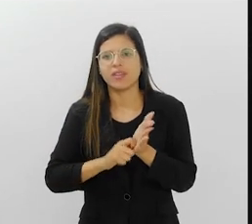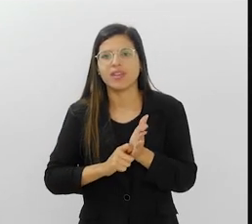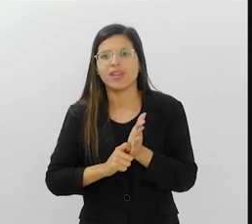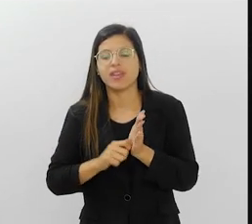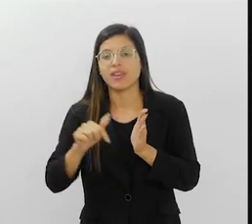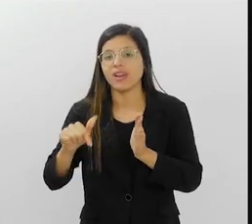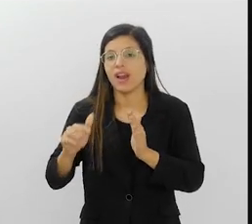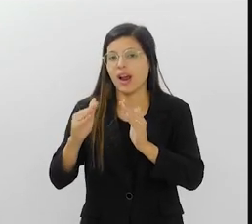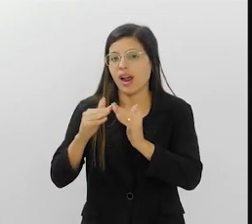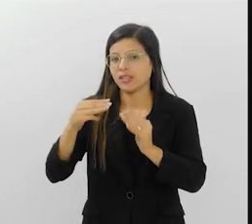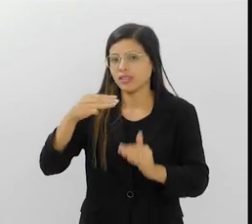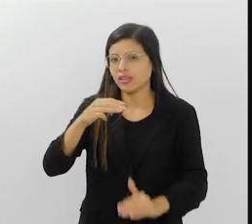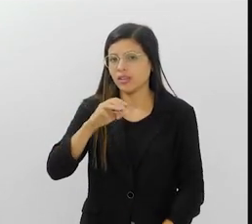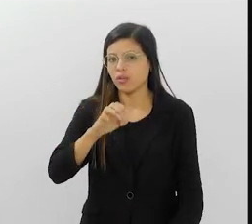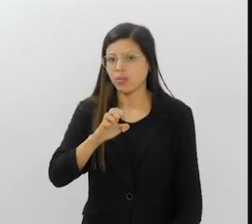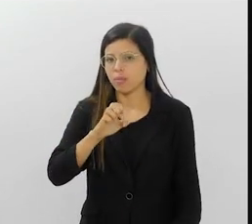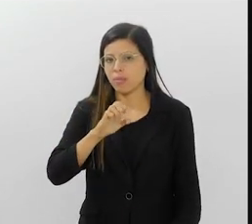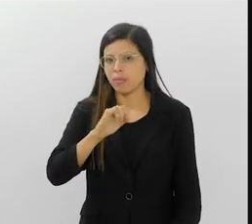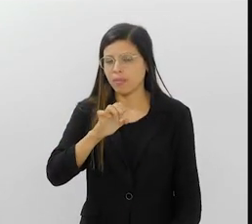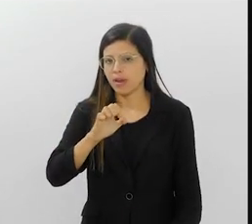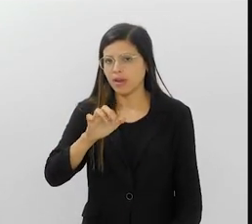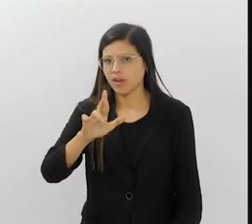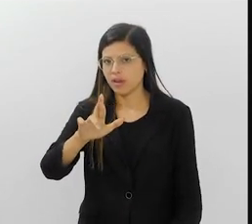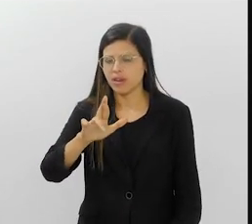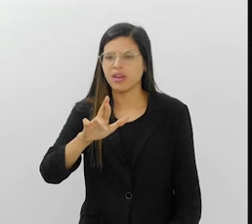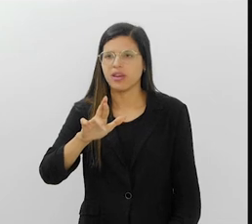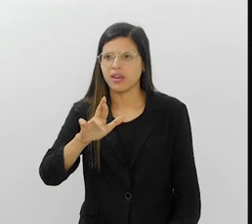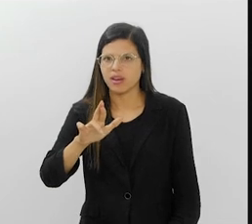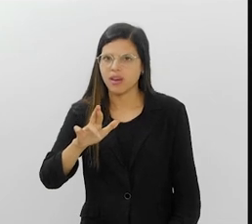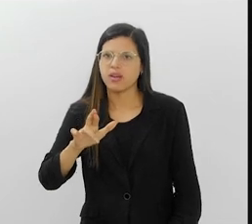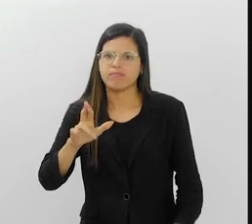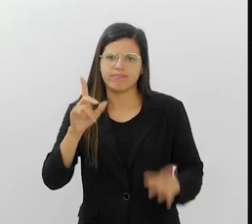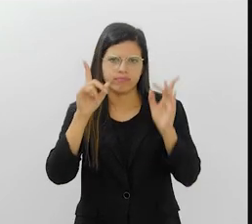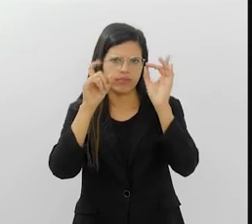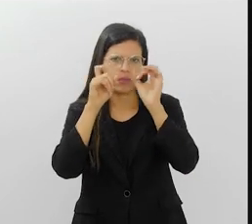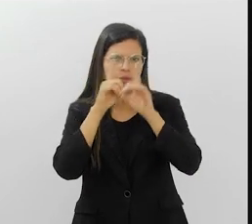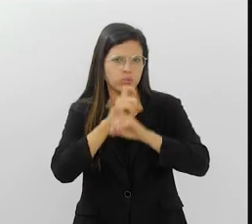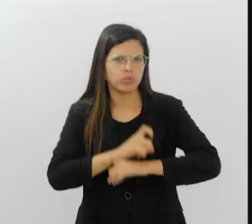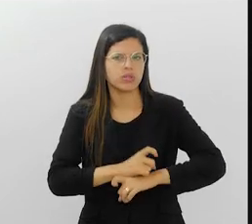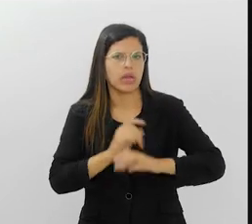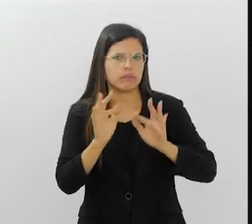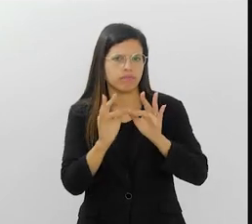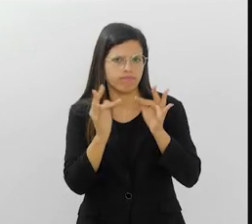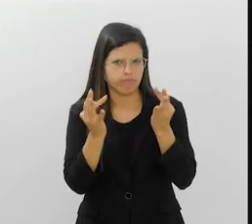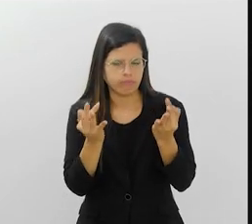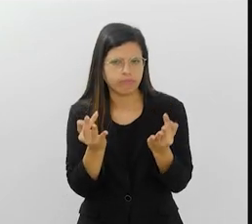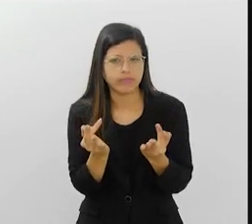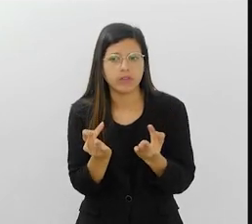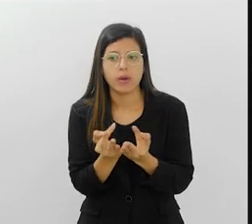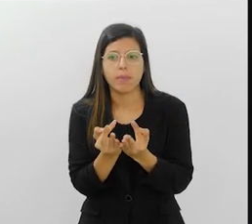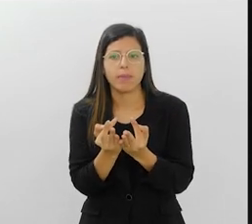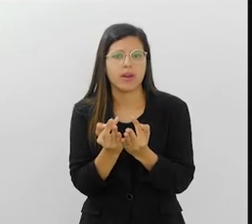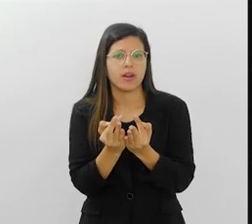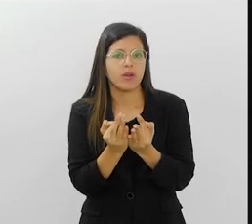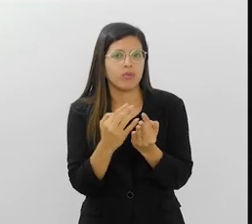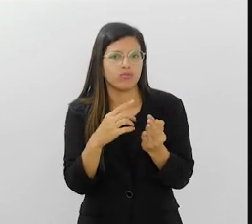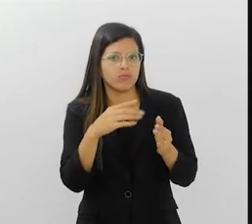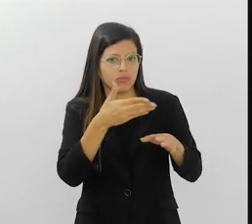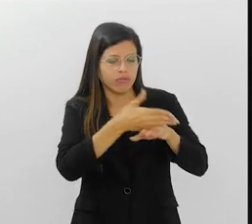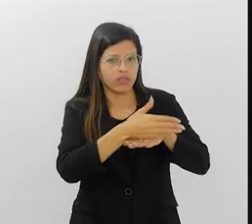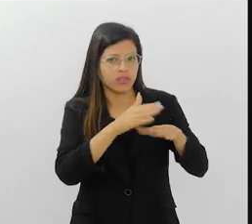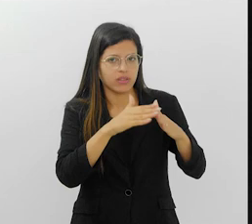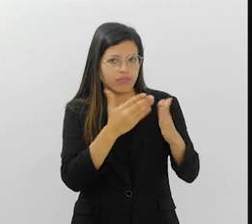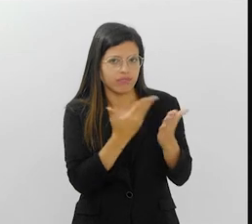morava no Meia, de favor, passei dificuldade a minha família. E quando eu não estava na aula